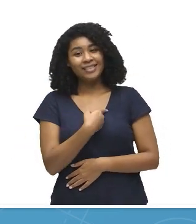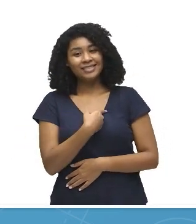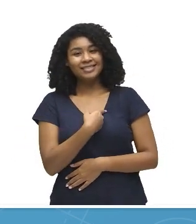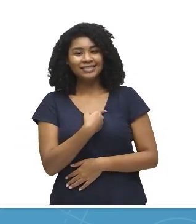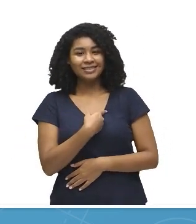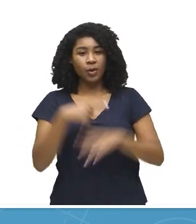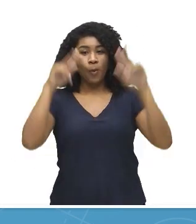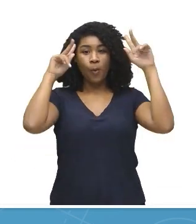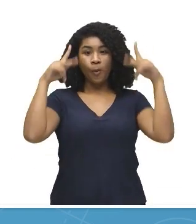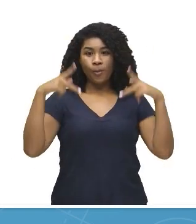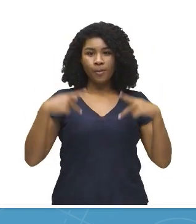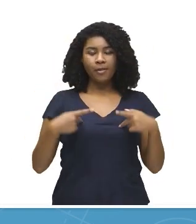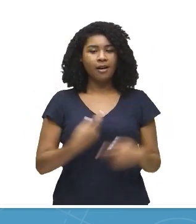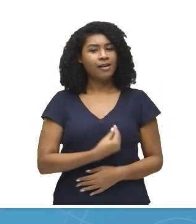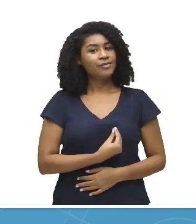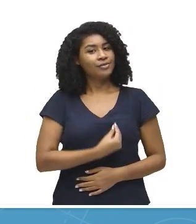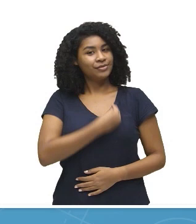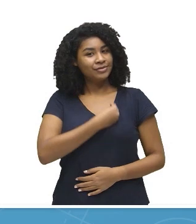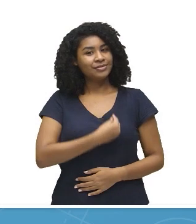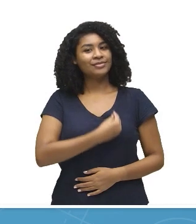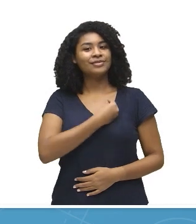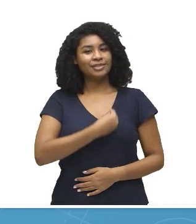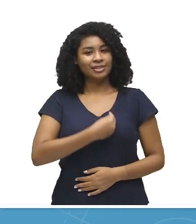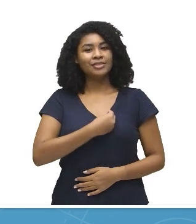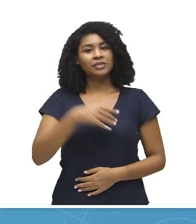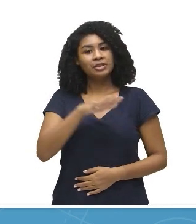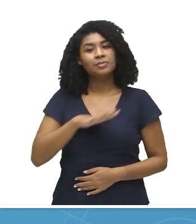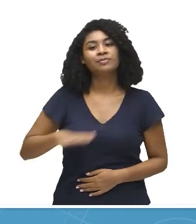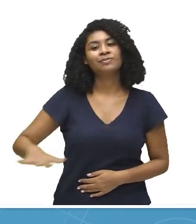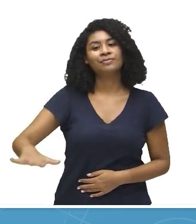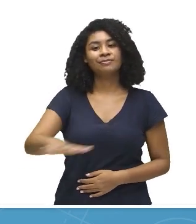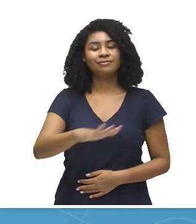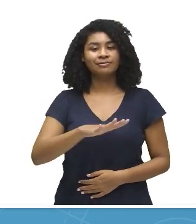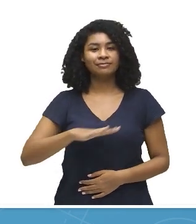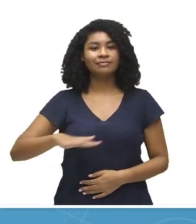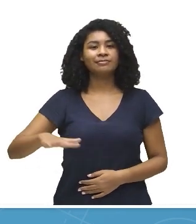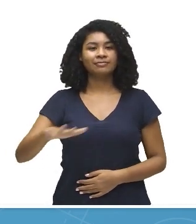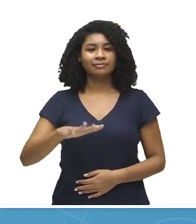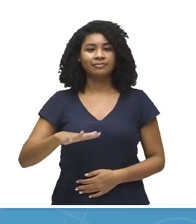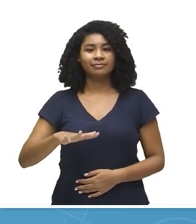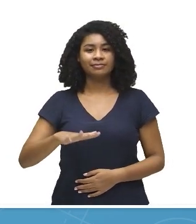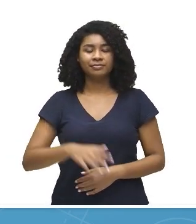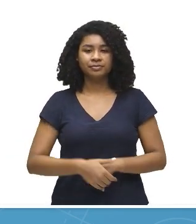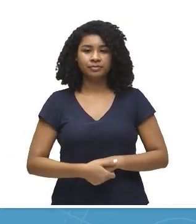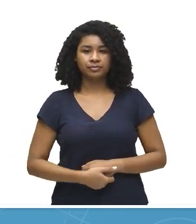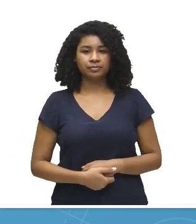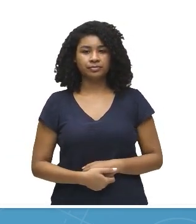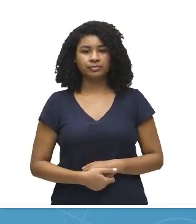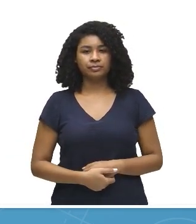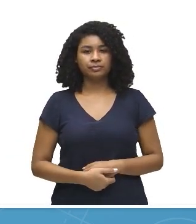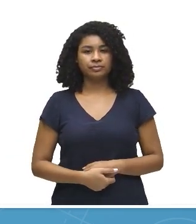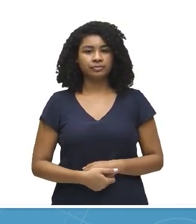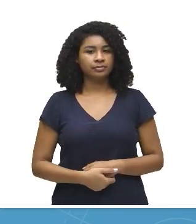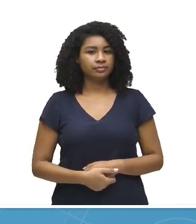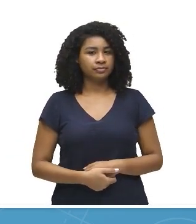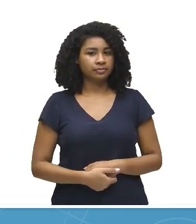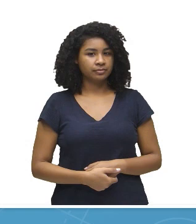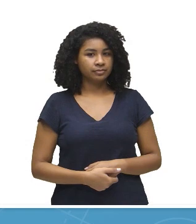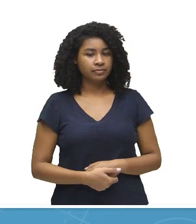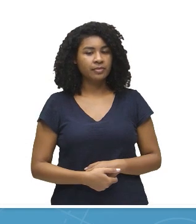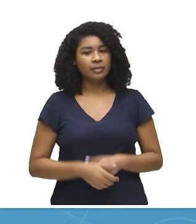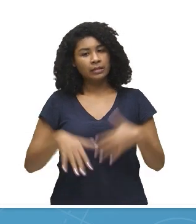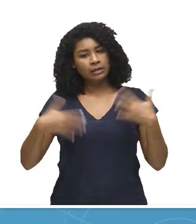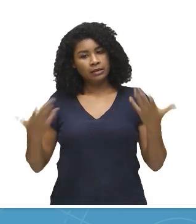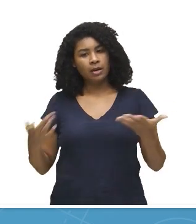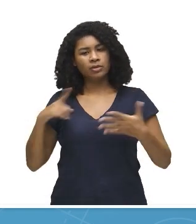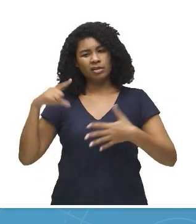que estamos também inseridos aqui neste conceito de meio ambiente. Então nós temos todos esses